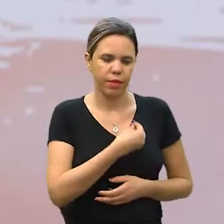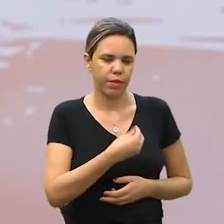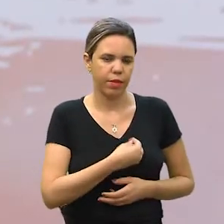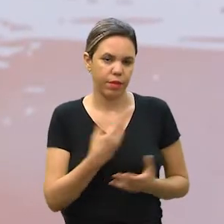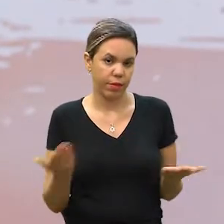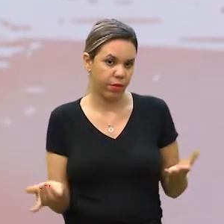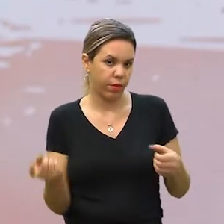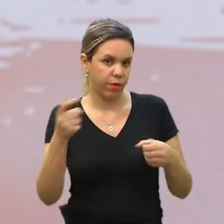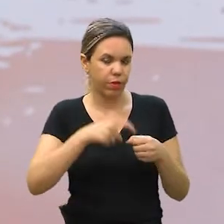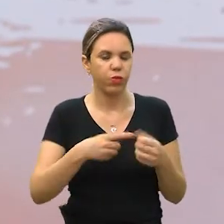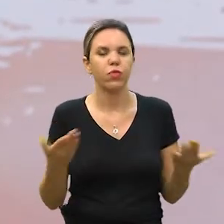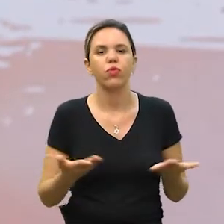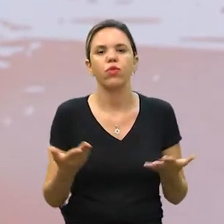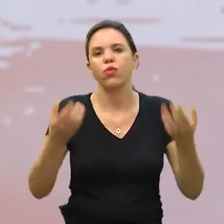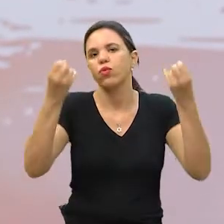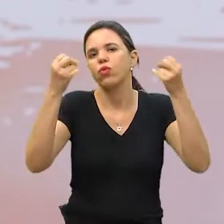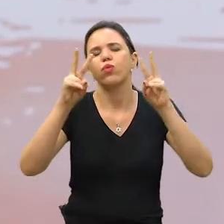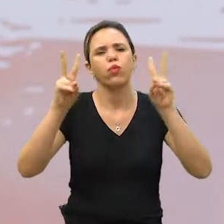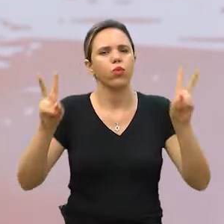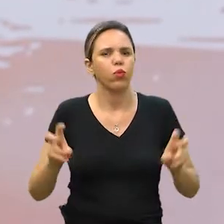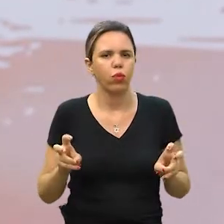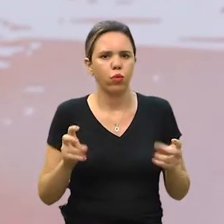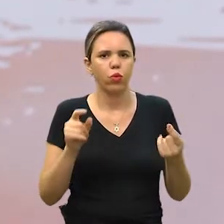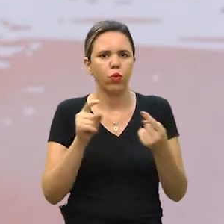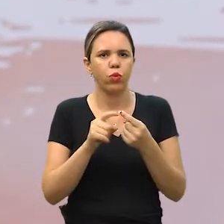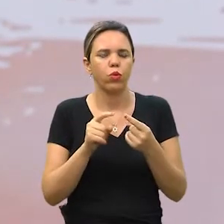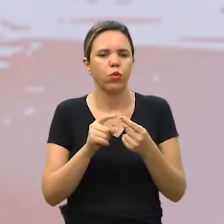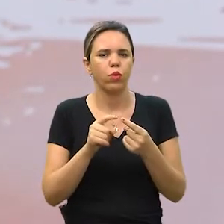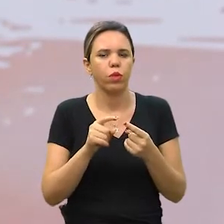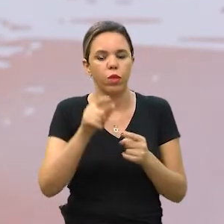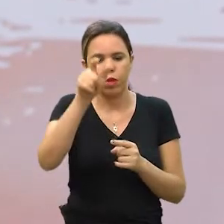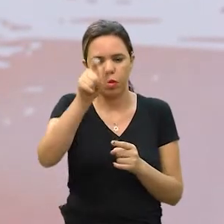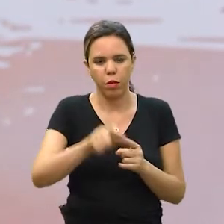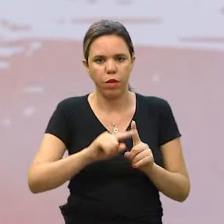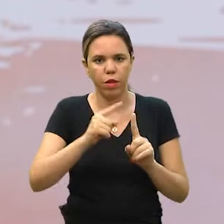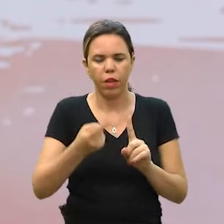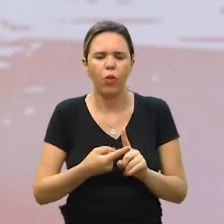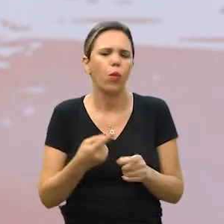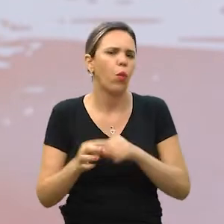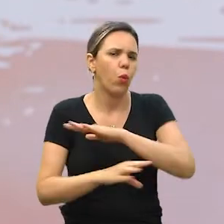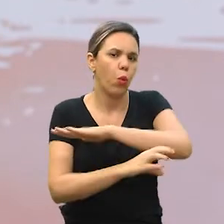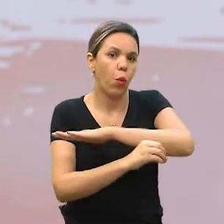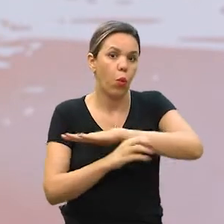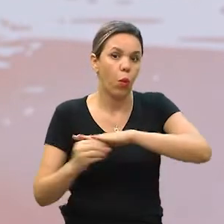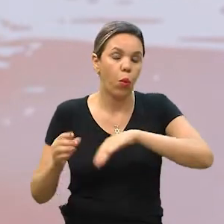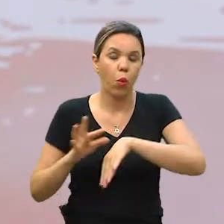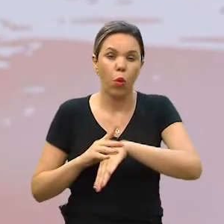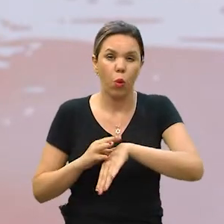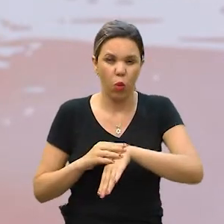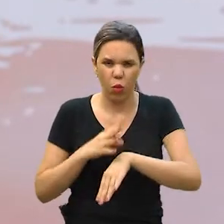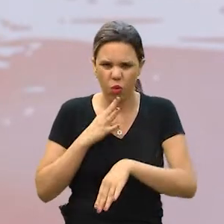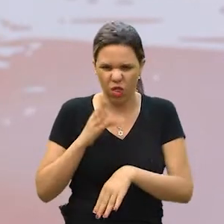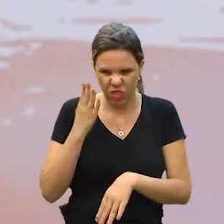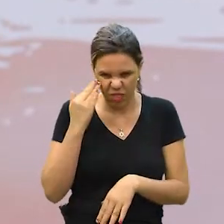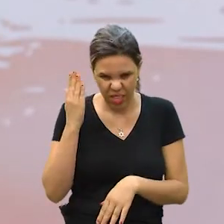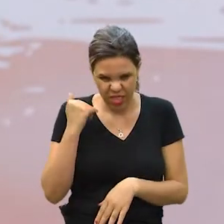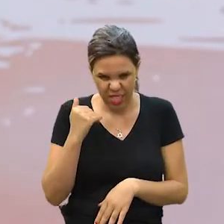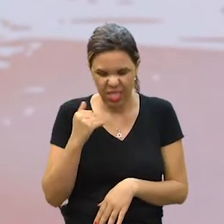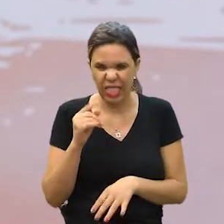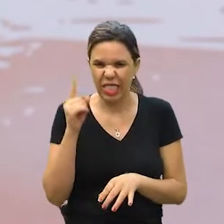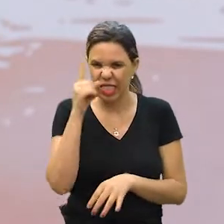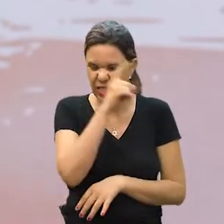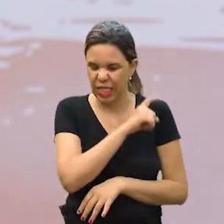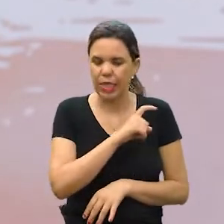Saúde é vida de volta e hoje a gente está falando diretamente para as grávidas. Trombose na gravidez, já ouviu falar? Assunto